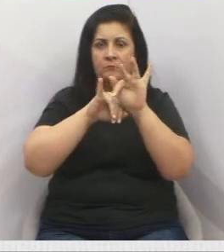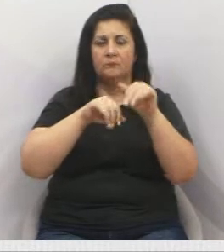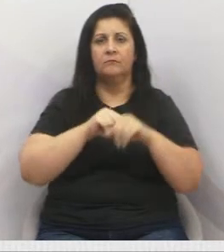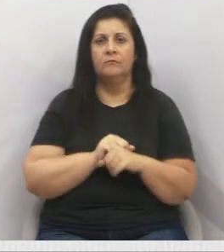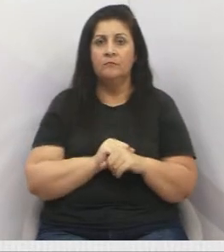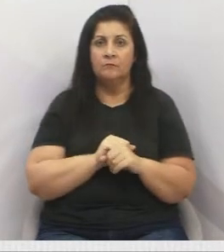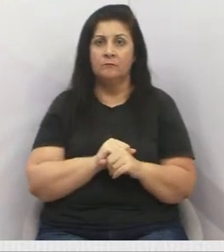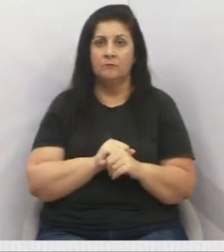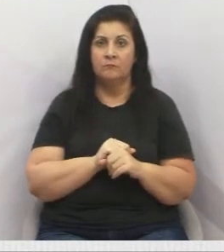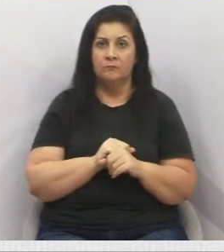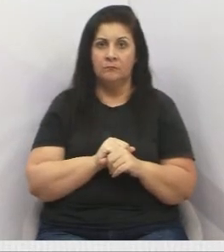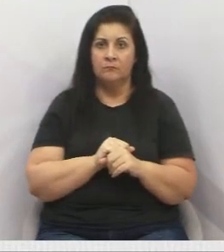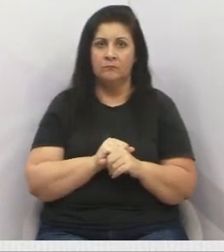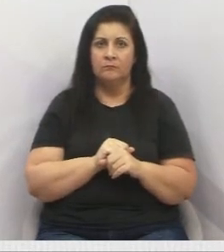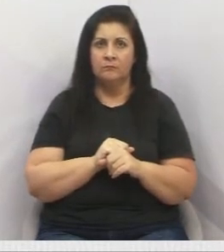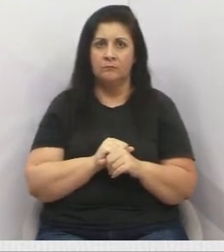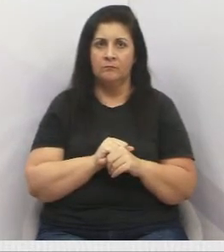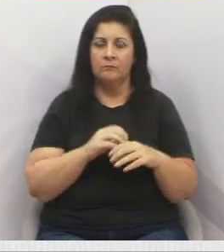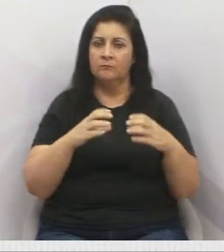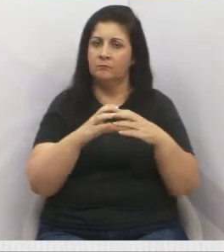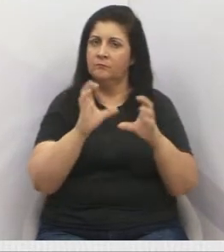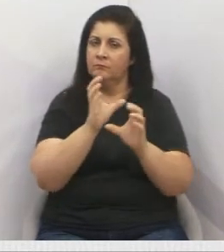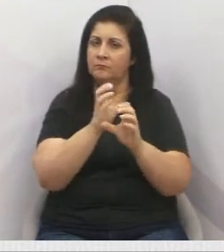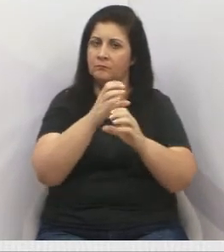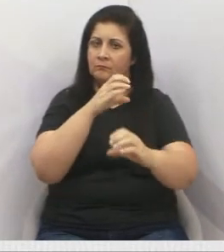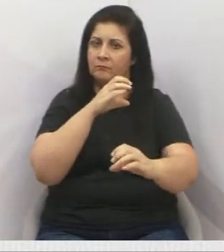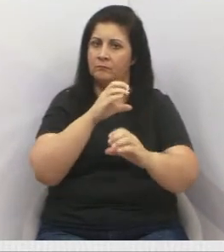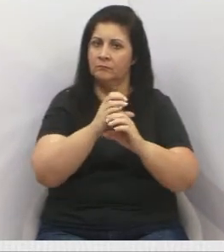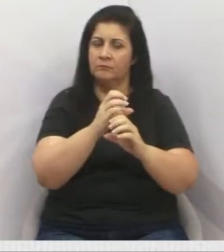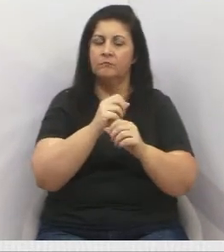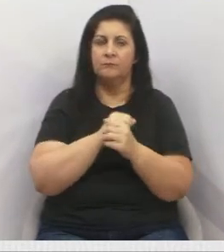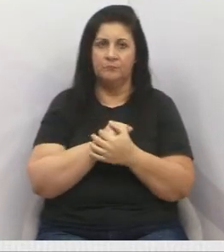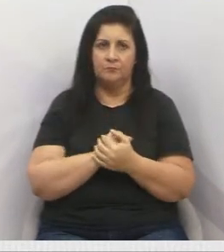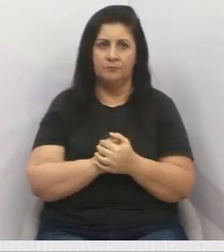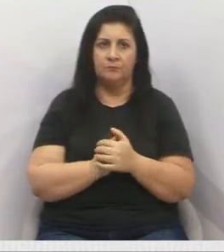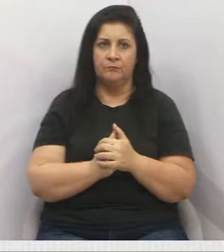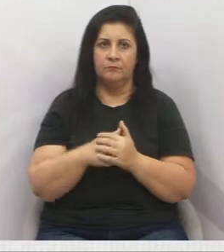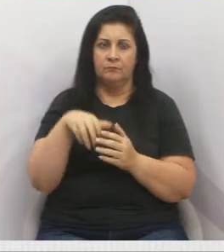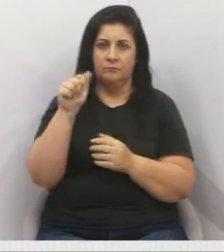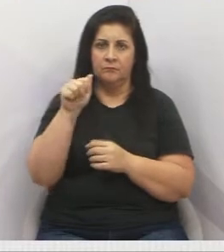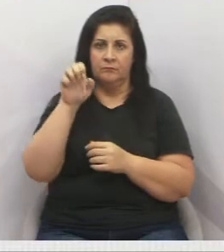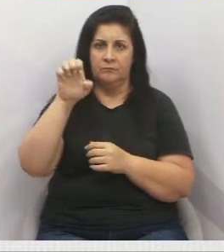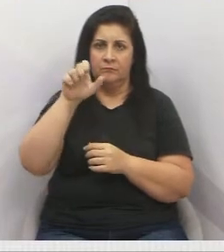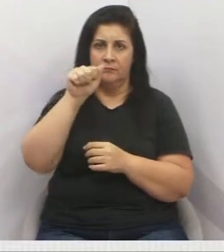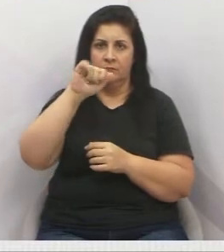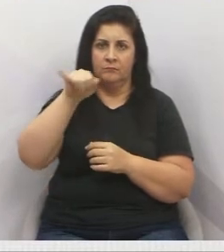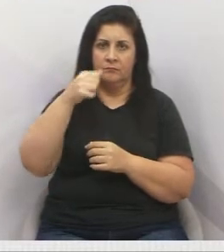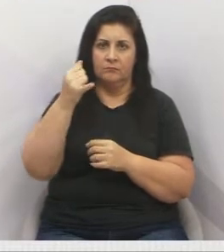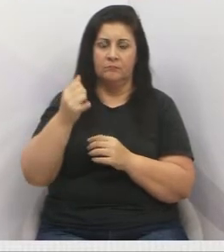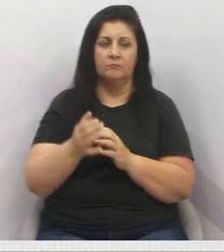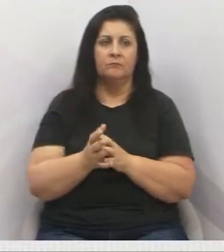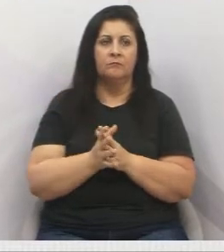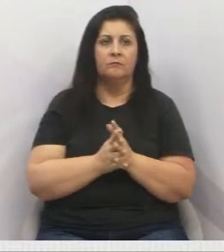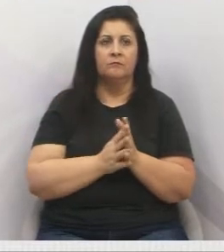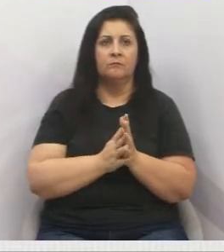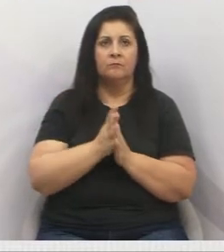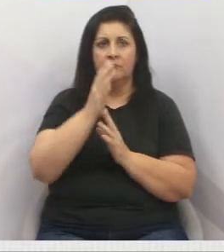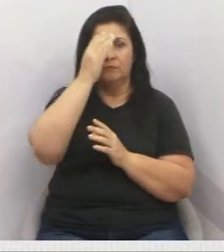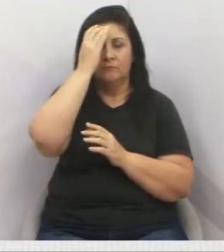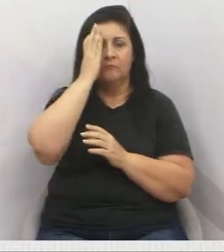da Sociedade Civil, Associação dos Engenheiros e Arquitetos, AEAJ.